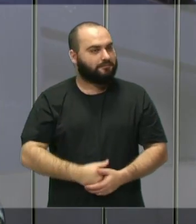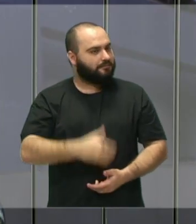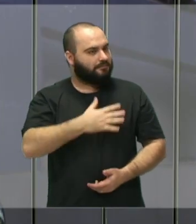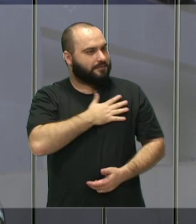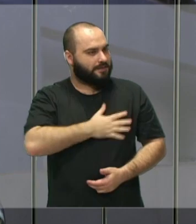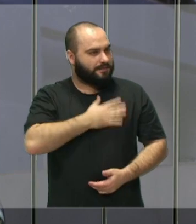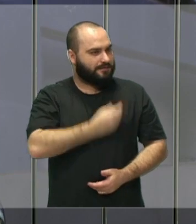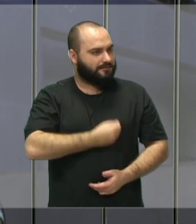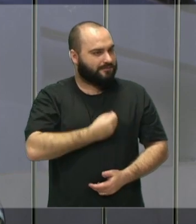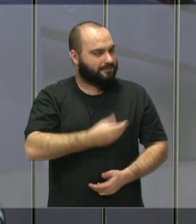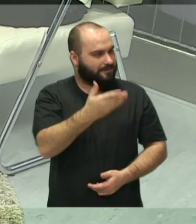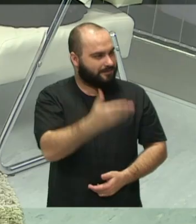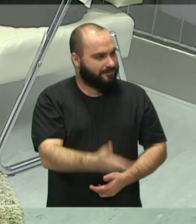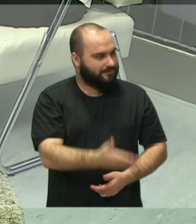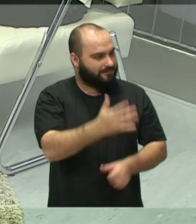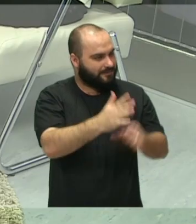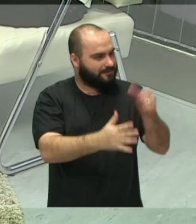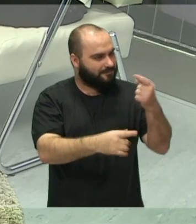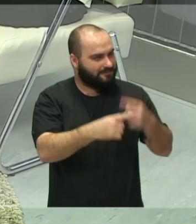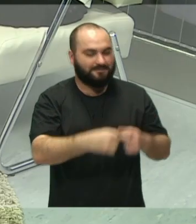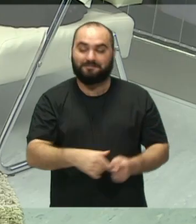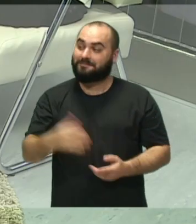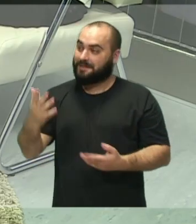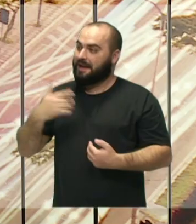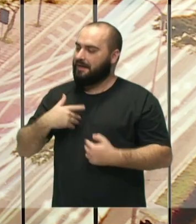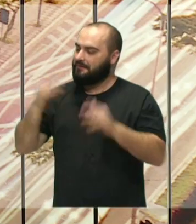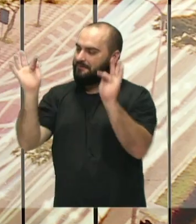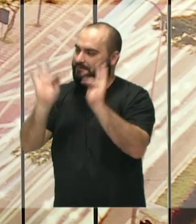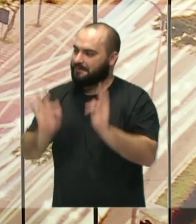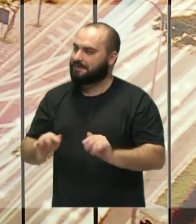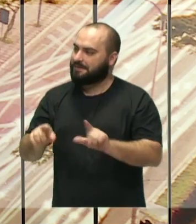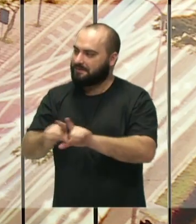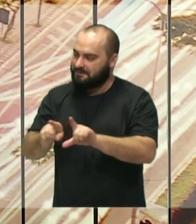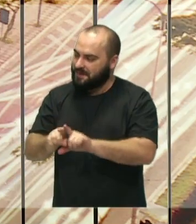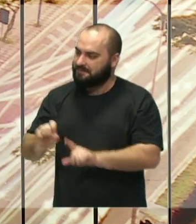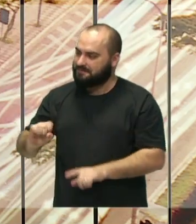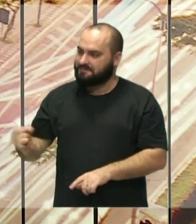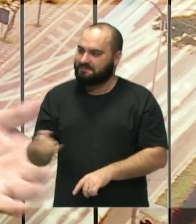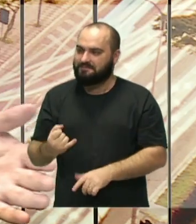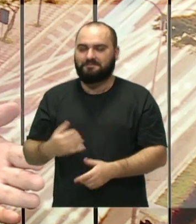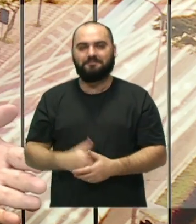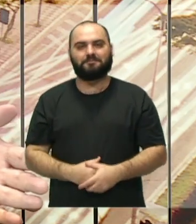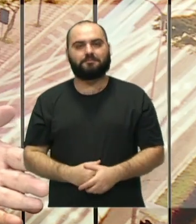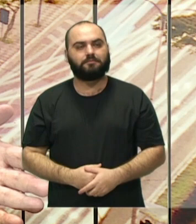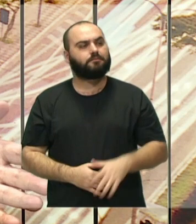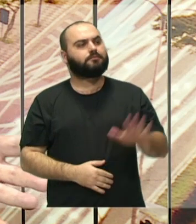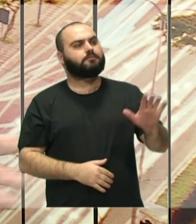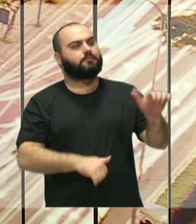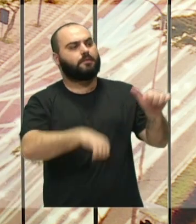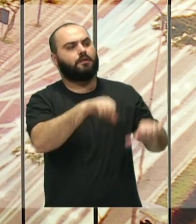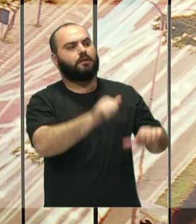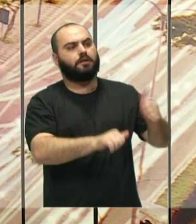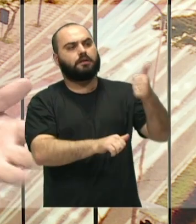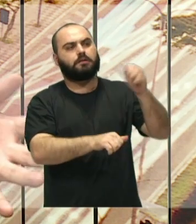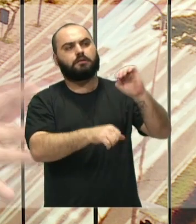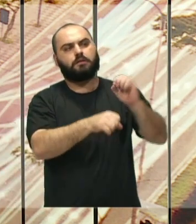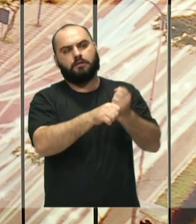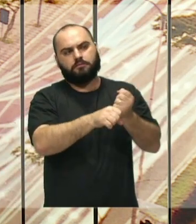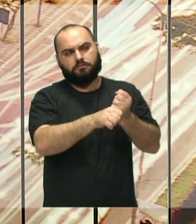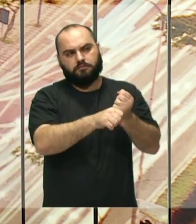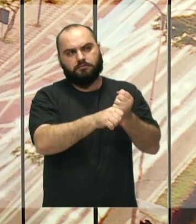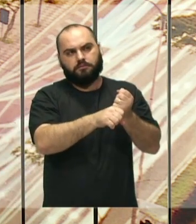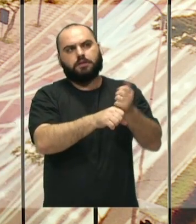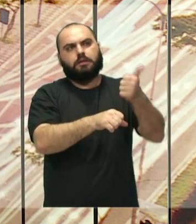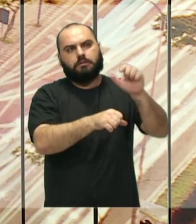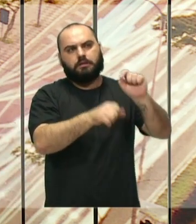bem contente pela oportunidade. Obrigada. Bom, vereadora, como é que a senhora avalia esse primeiro ano? Já passaram 10 meses de 2021, a senhora não esteve